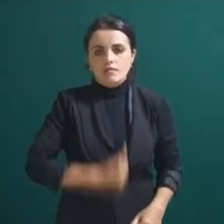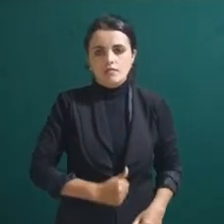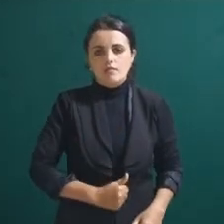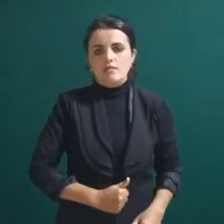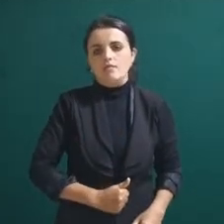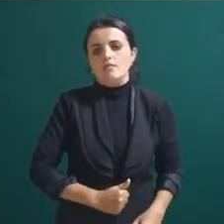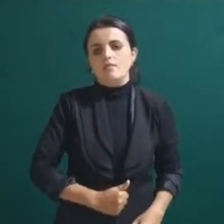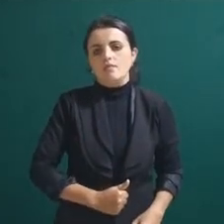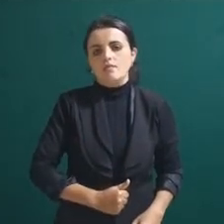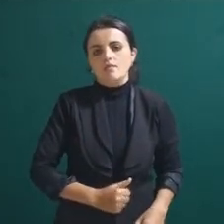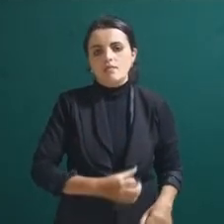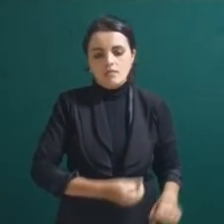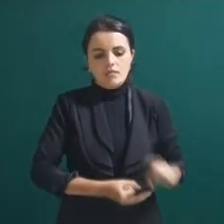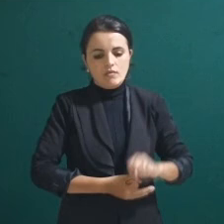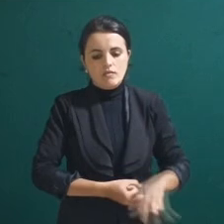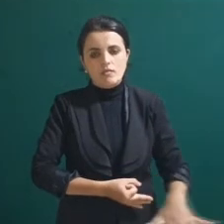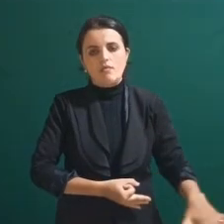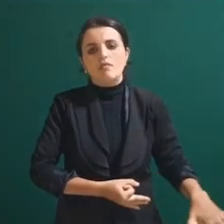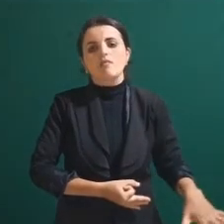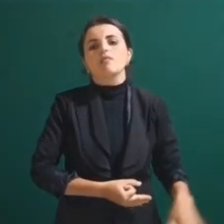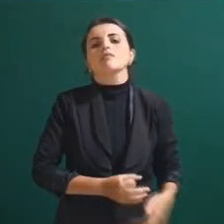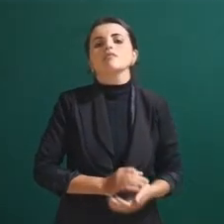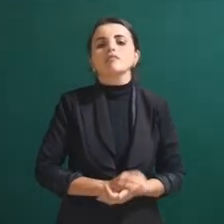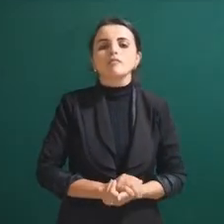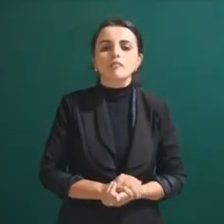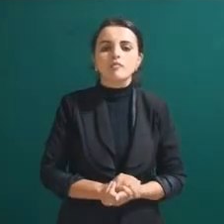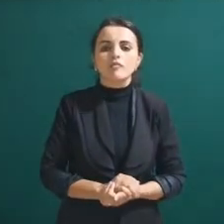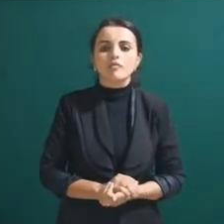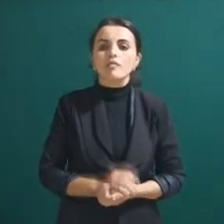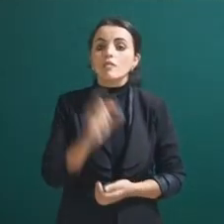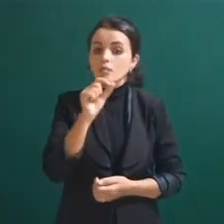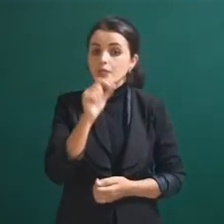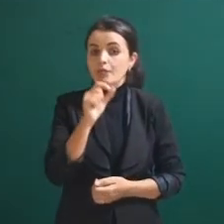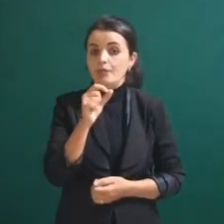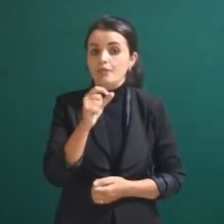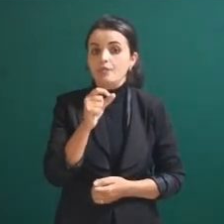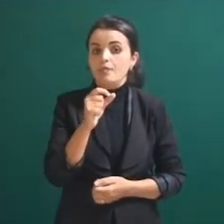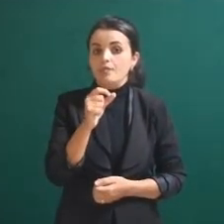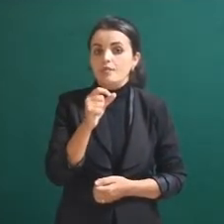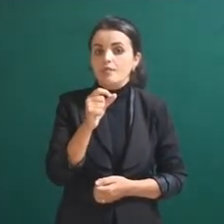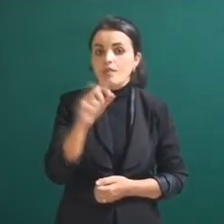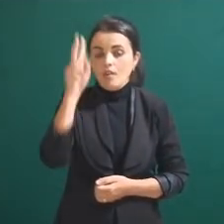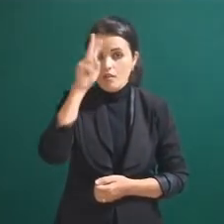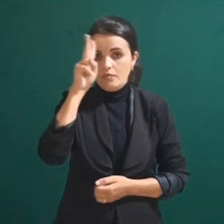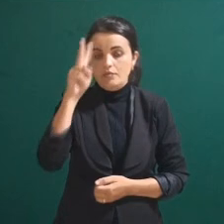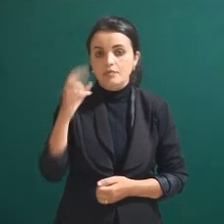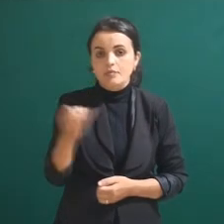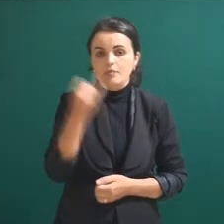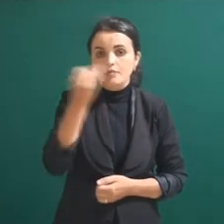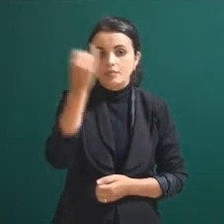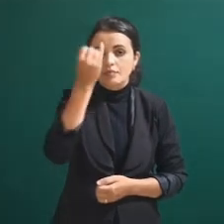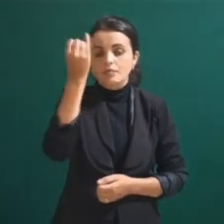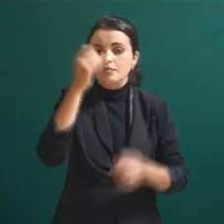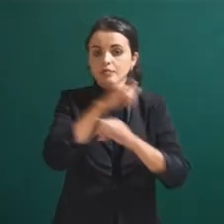de eliminação, onde são eliminadas as fezes. Tem uma coisa aqui entre os nossos intestinos que vale